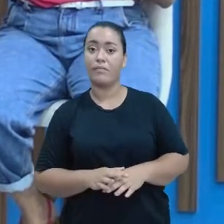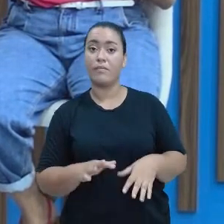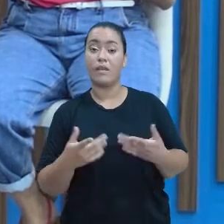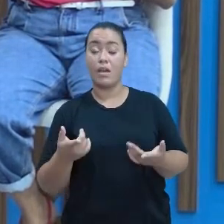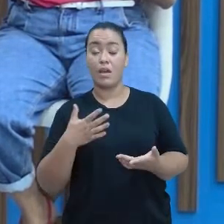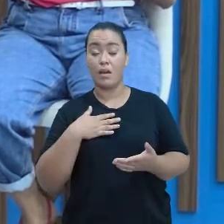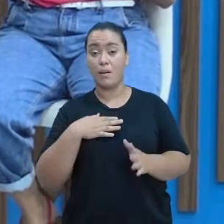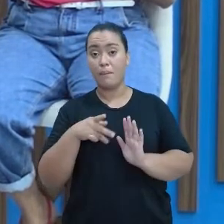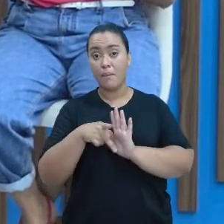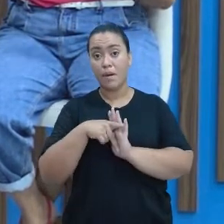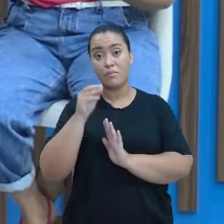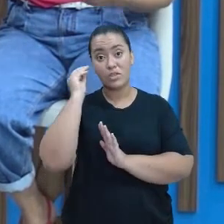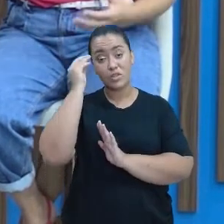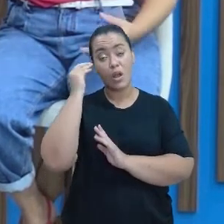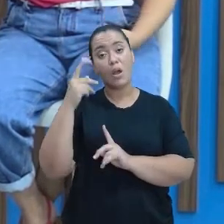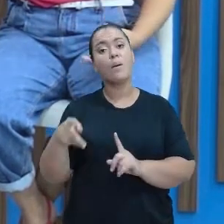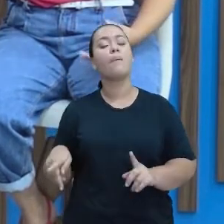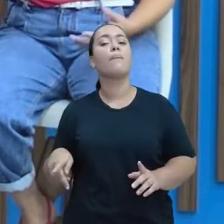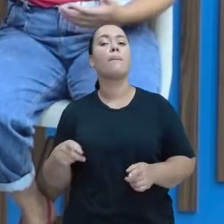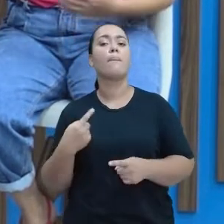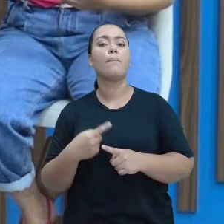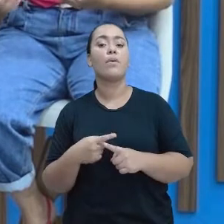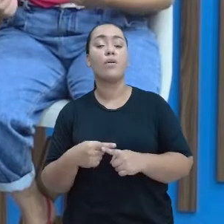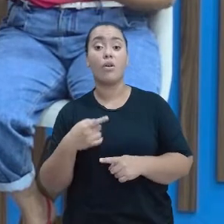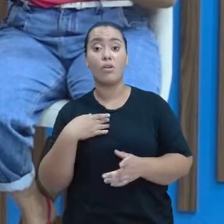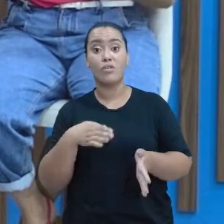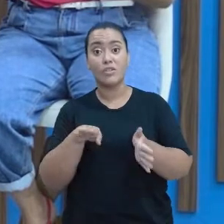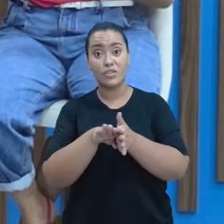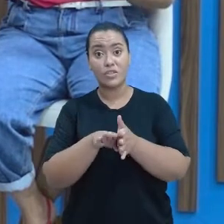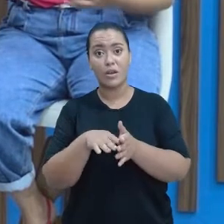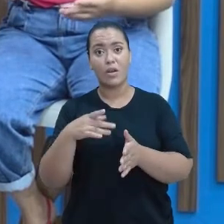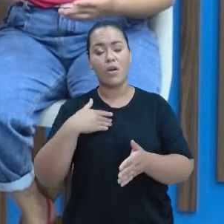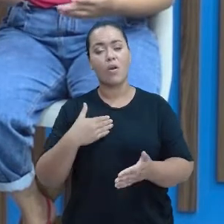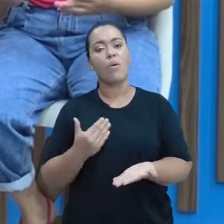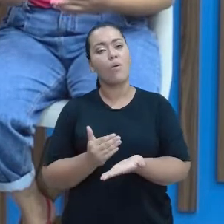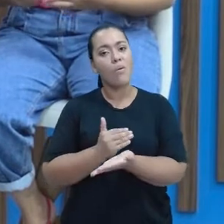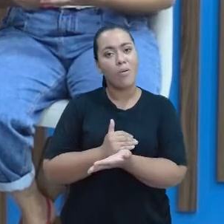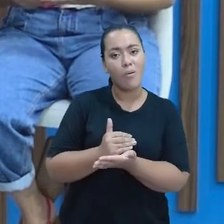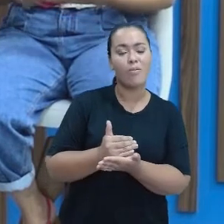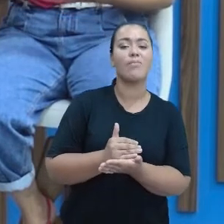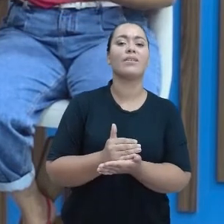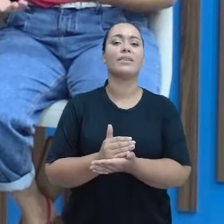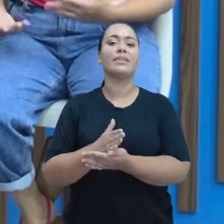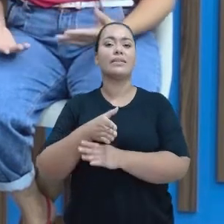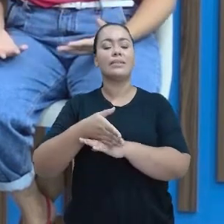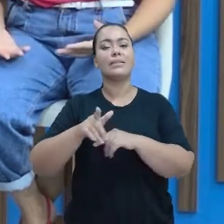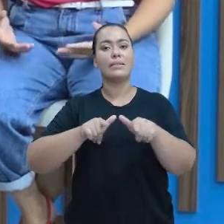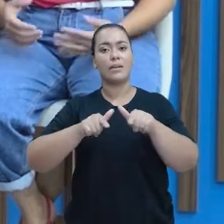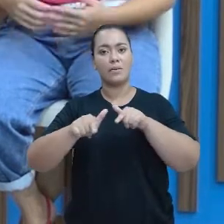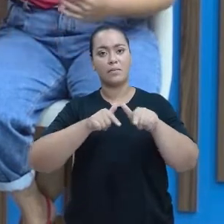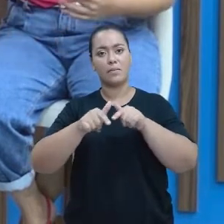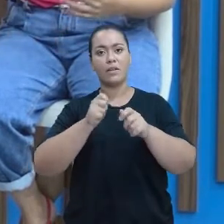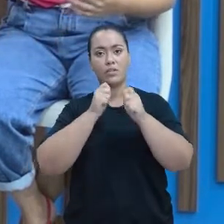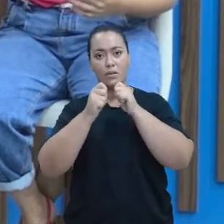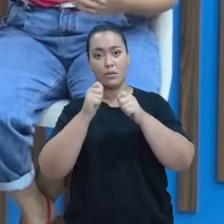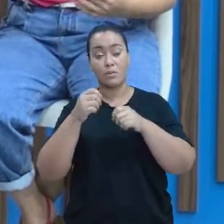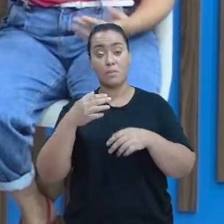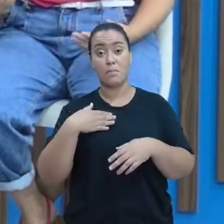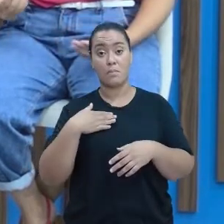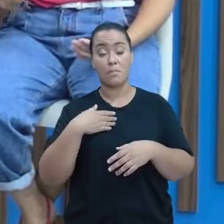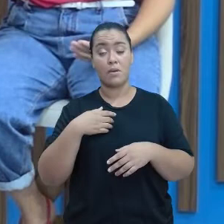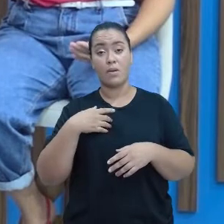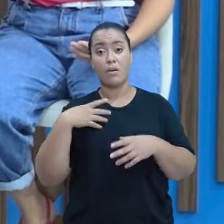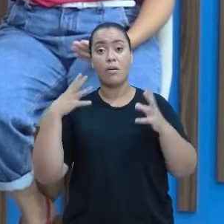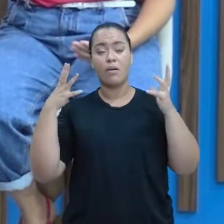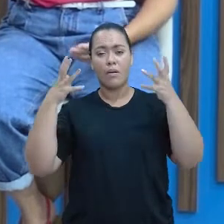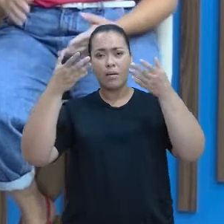minhas experiências, porque quando eu cheguei, comecei a trabalhar com isso, meu cabelo era bem